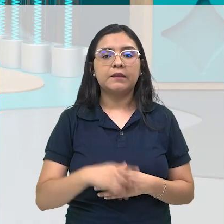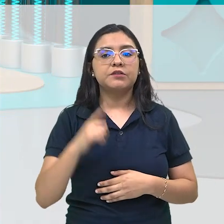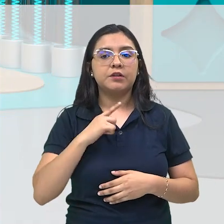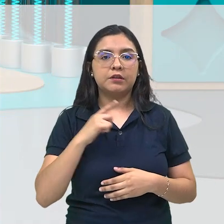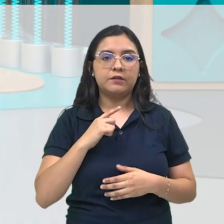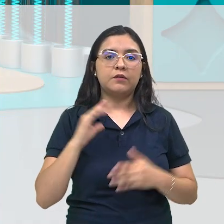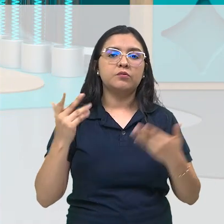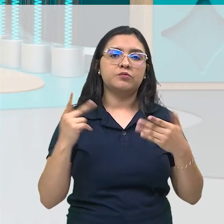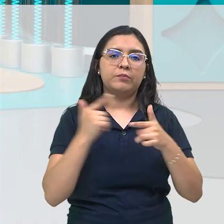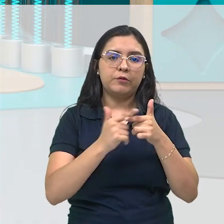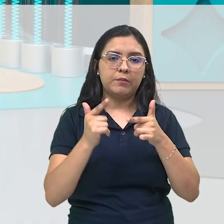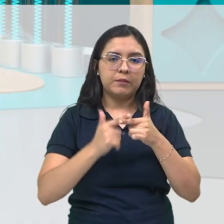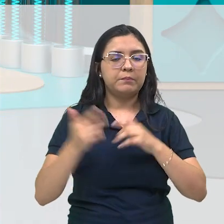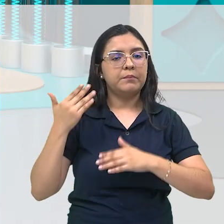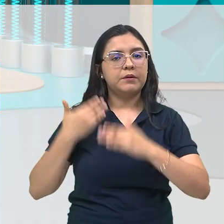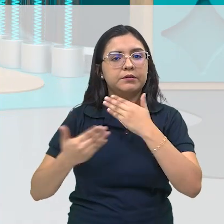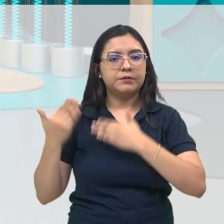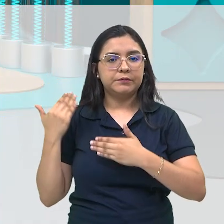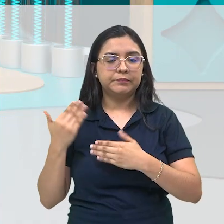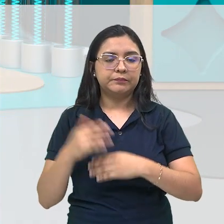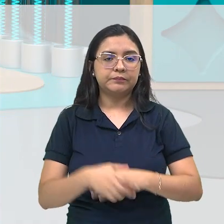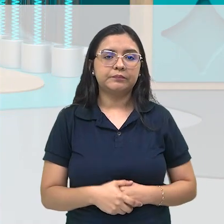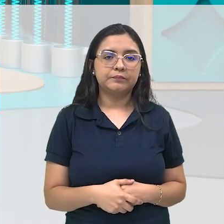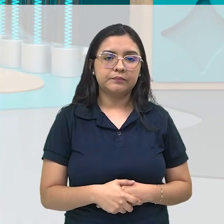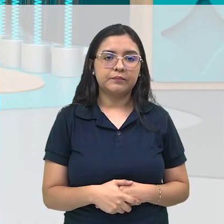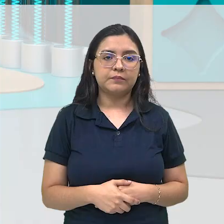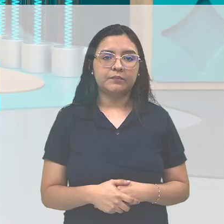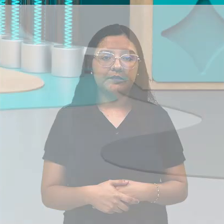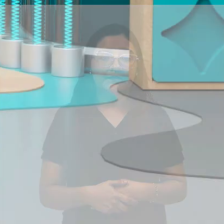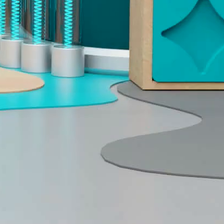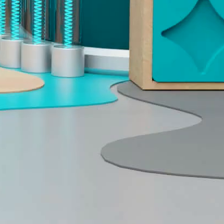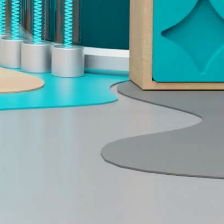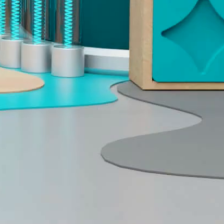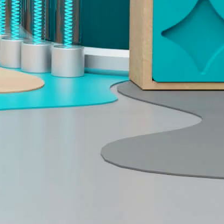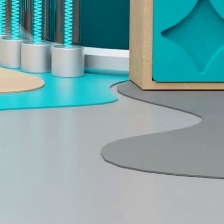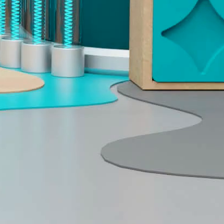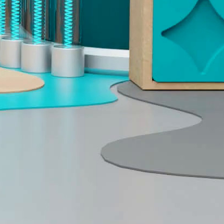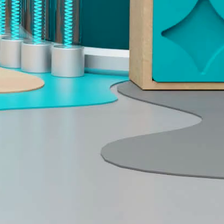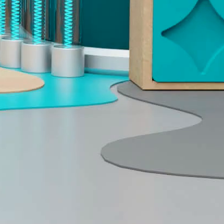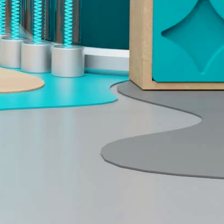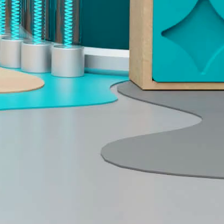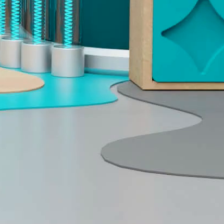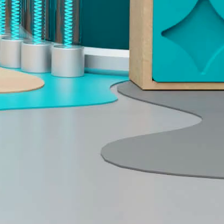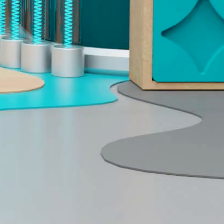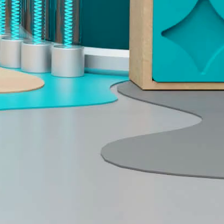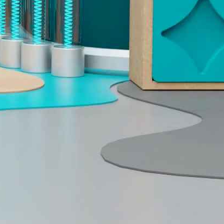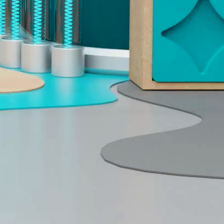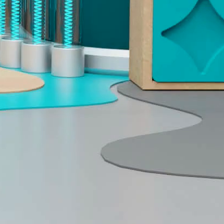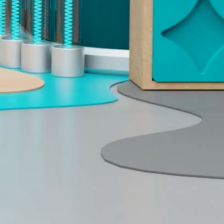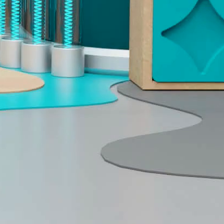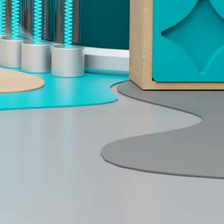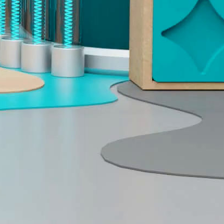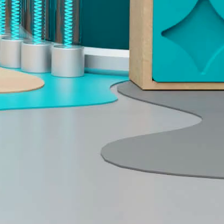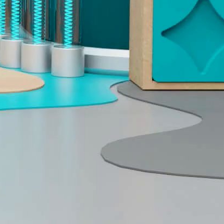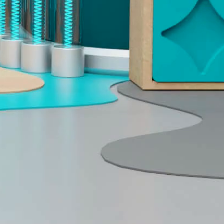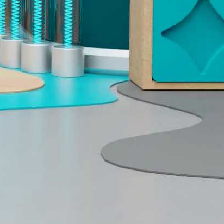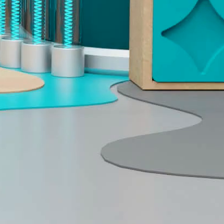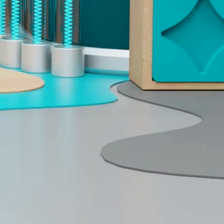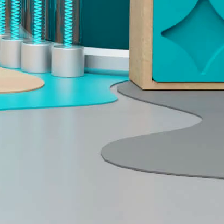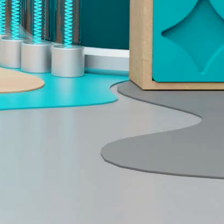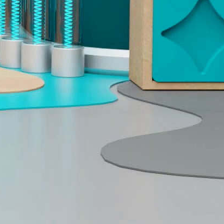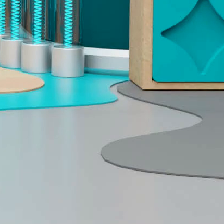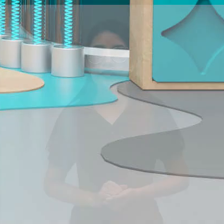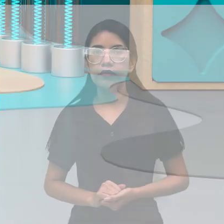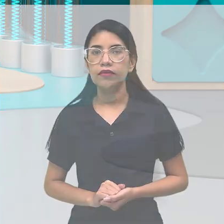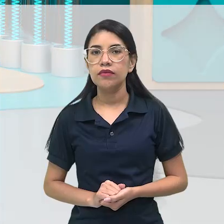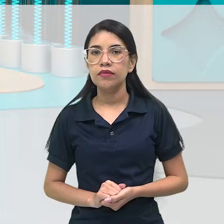alguns acidentes, né, em que o receptor não conseguiu segurar a bola e a bola veio direto no rosto, né, do